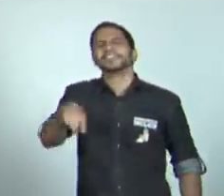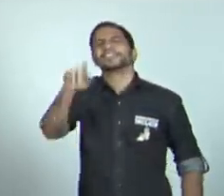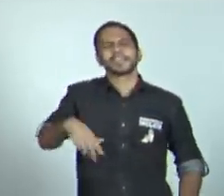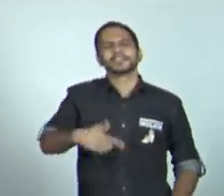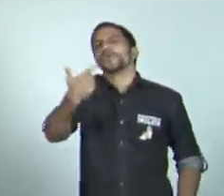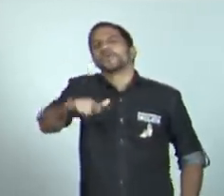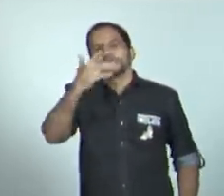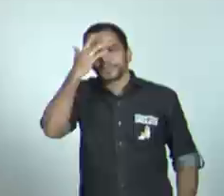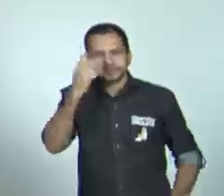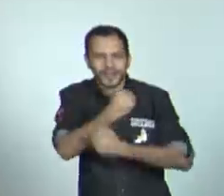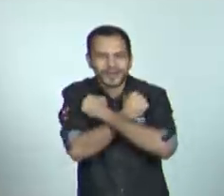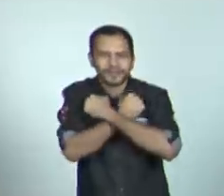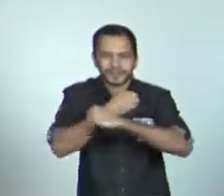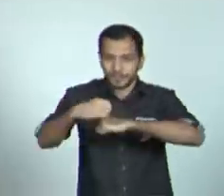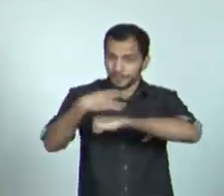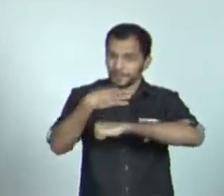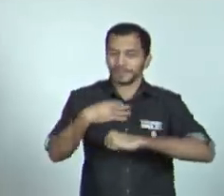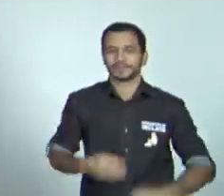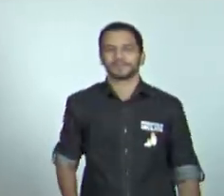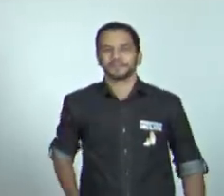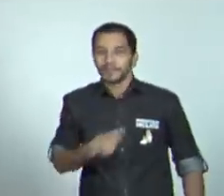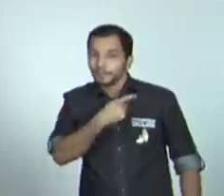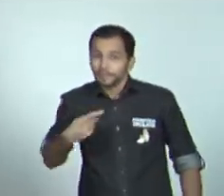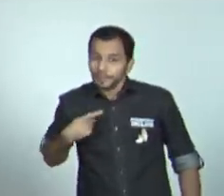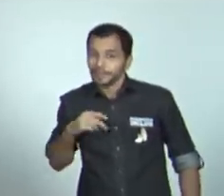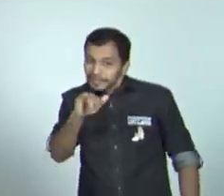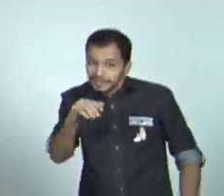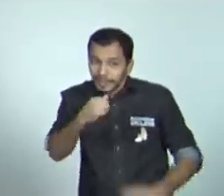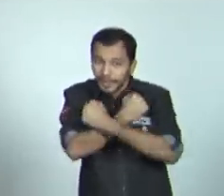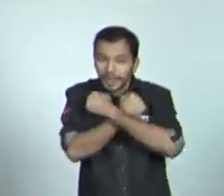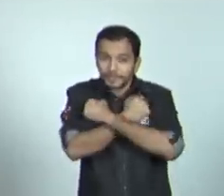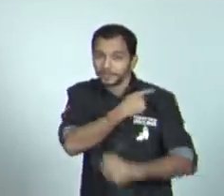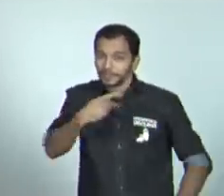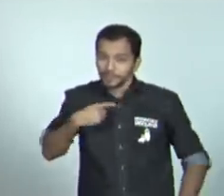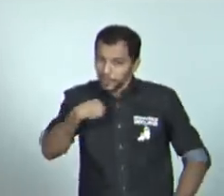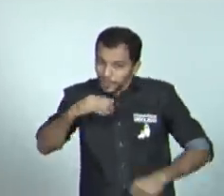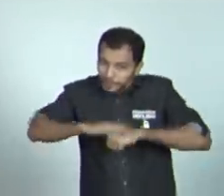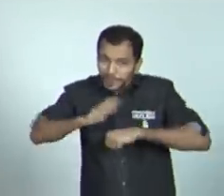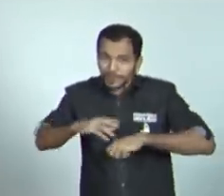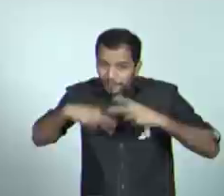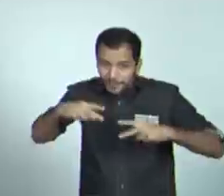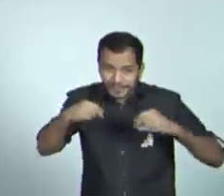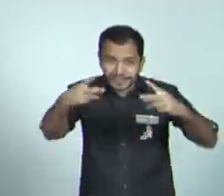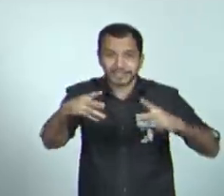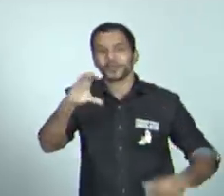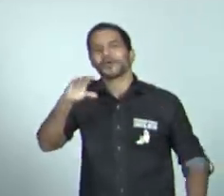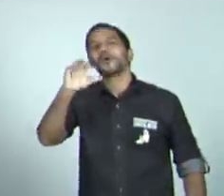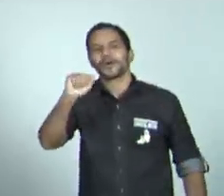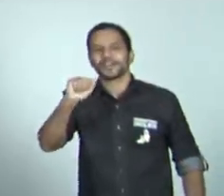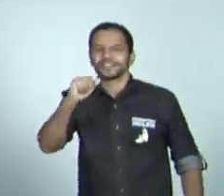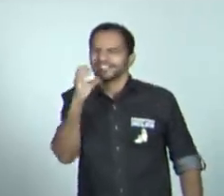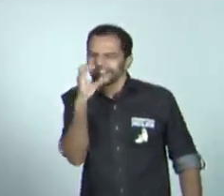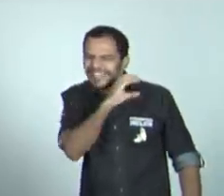mais mandou um abraço pastor aqui ó que mandar um abraço pastor para ganhar um copo de coca cola quente e eu tô